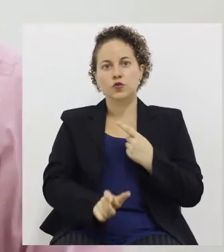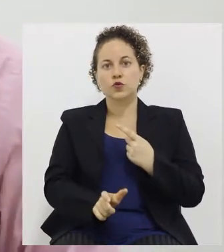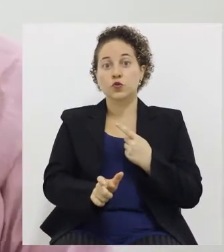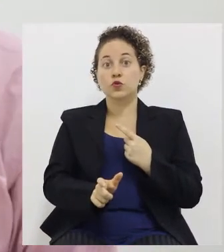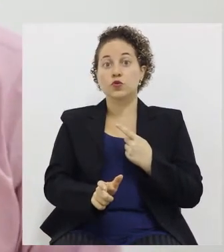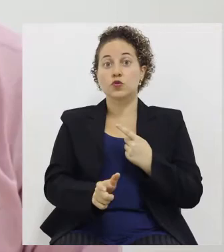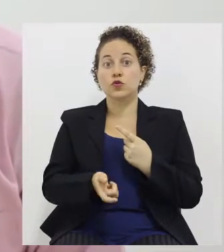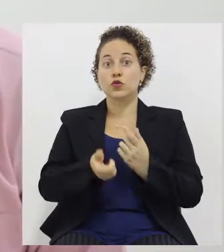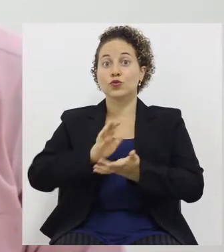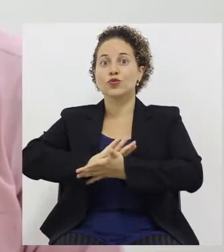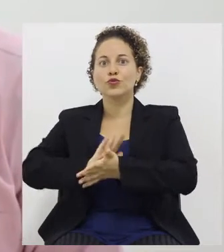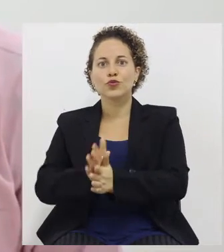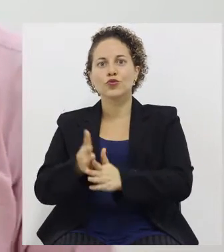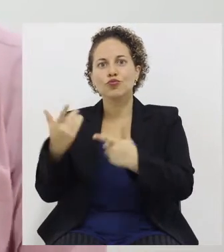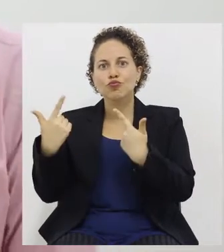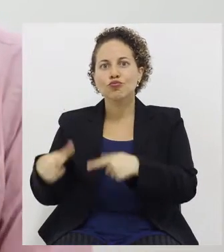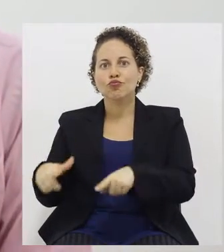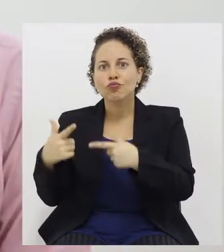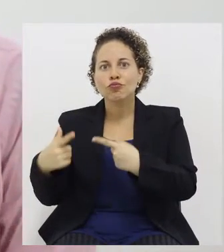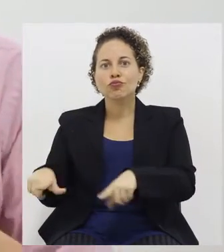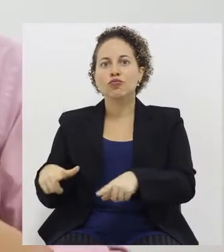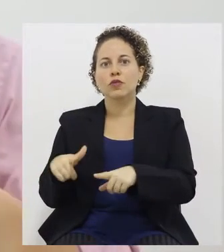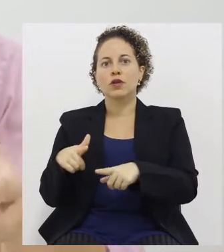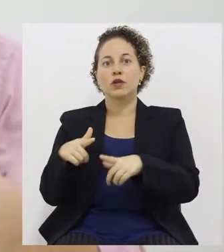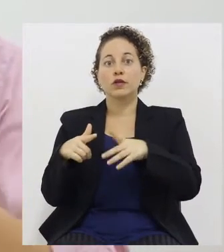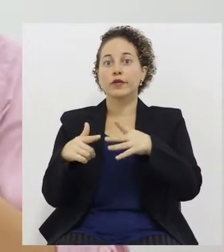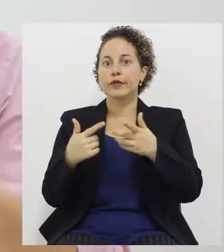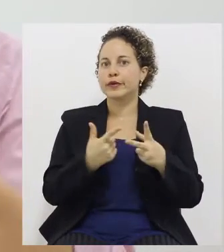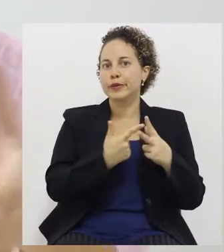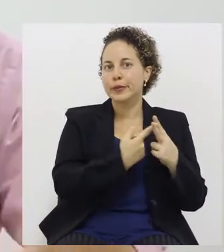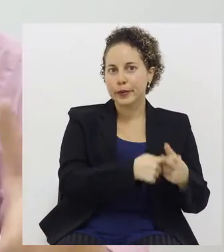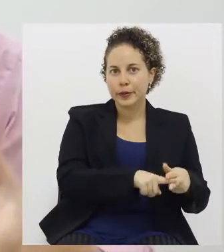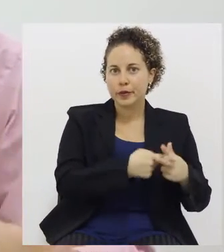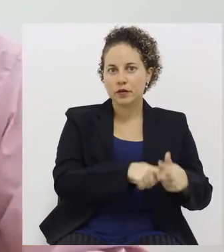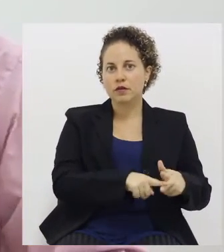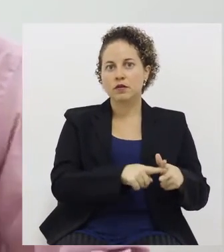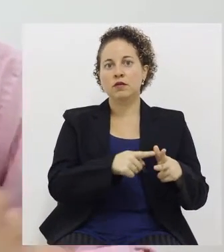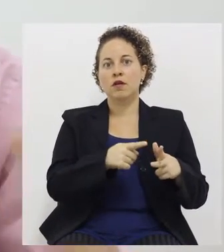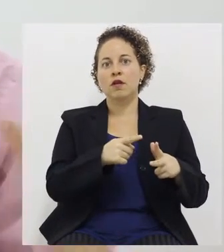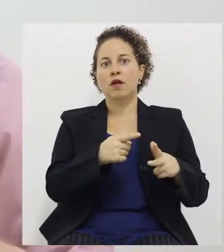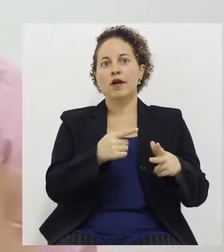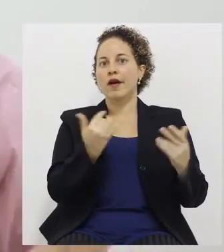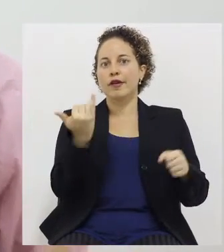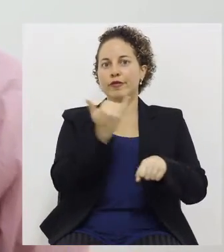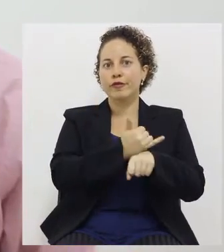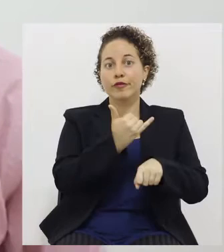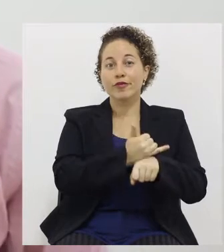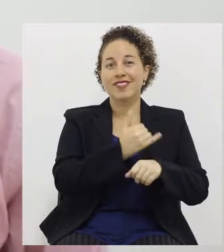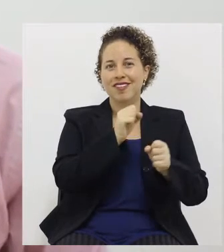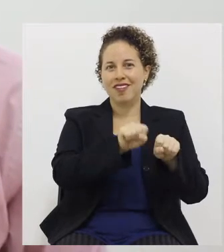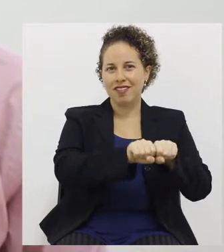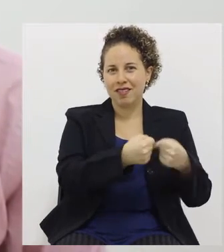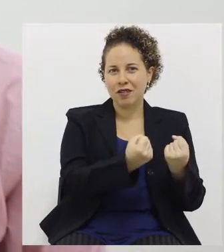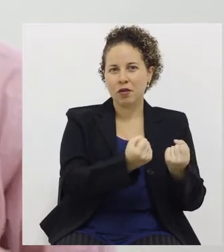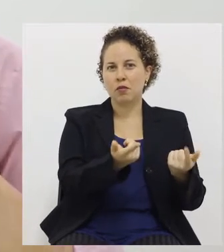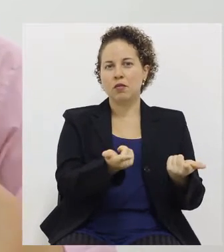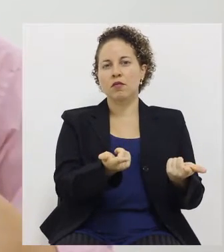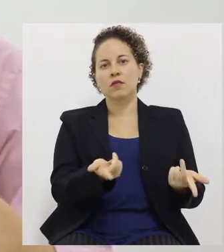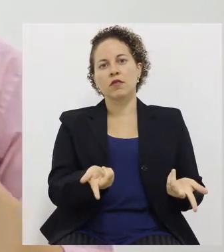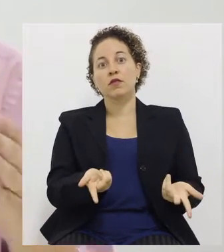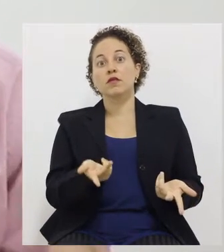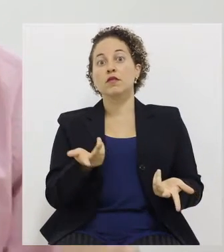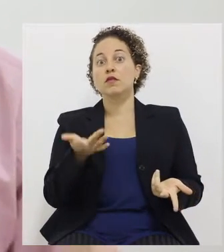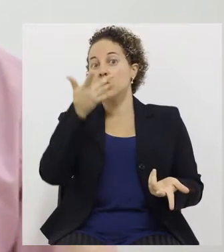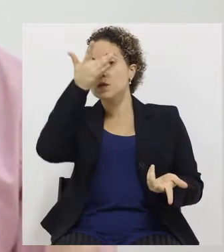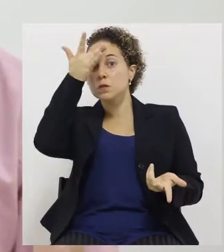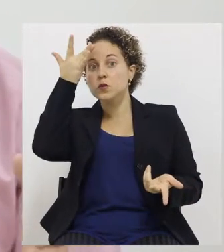de sabotagem. O indivíduo trabalha numa mecânica, por exemplo, e as ferramentas quebram. Sabotagem é